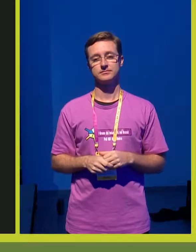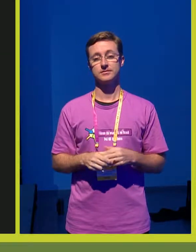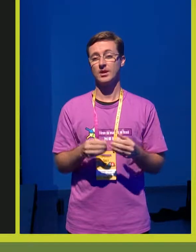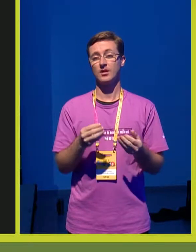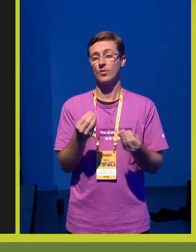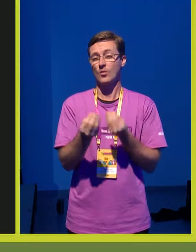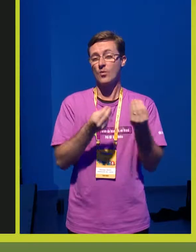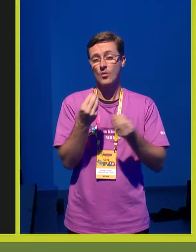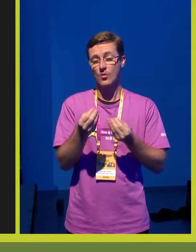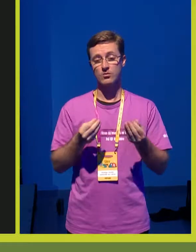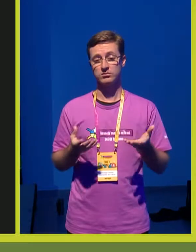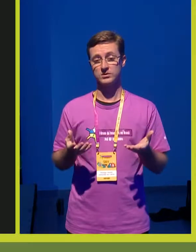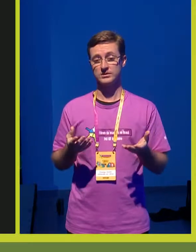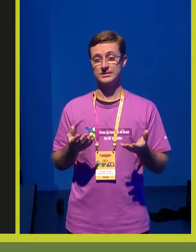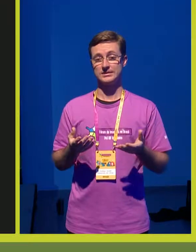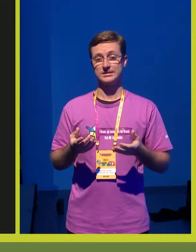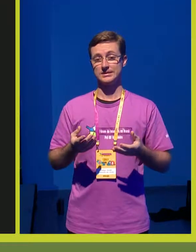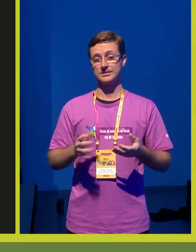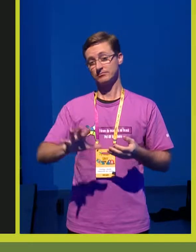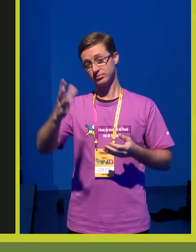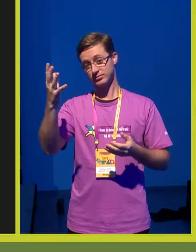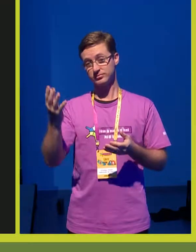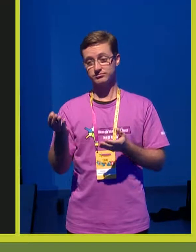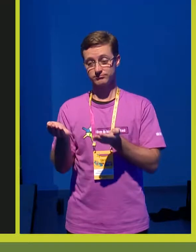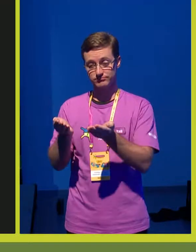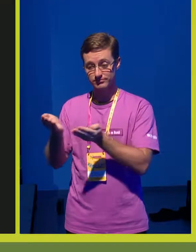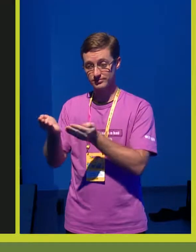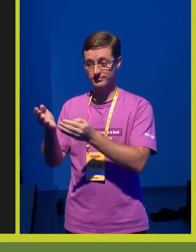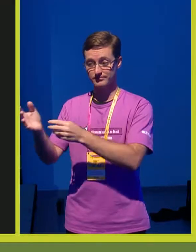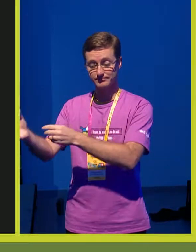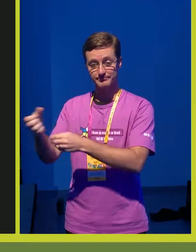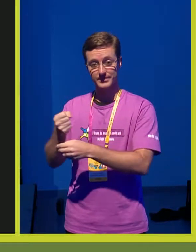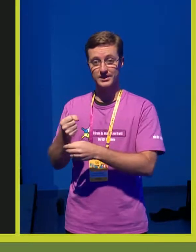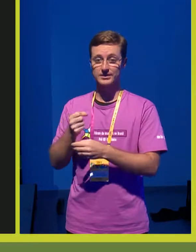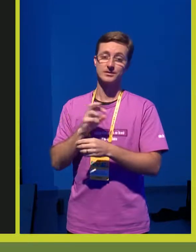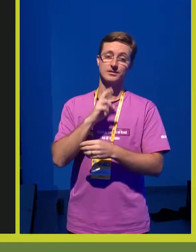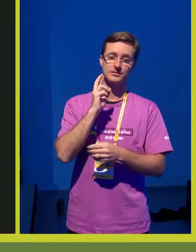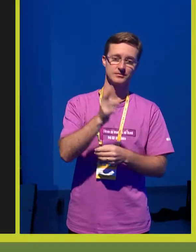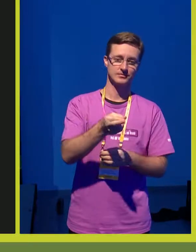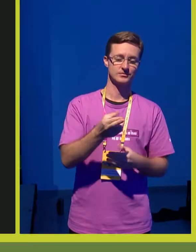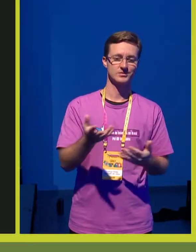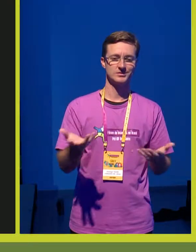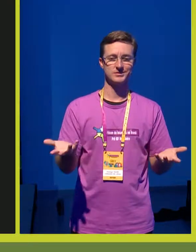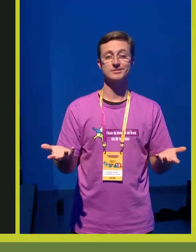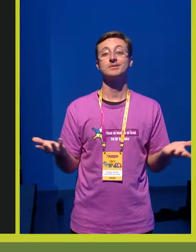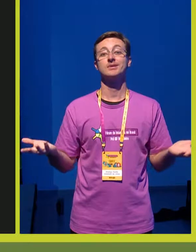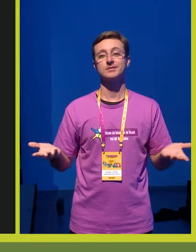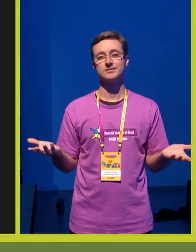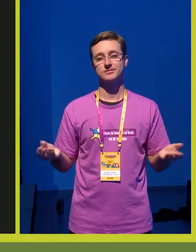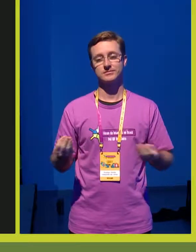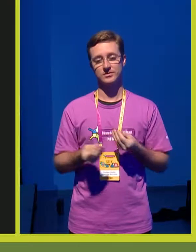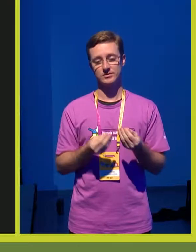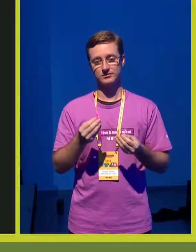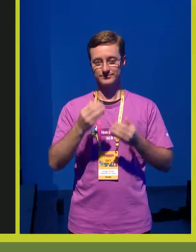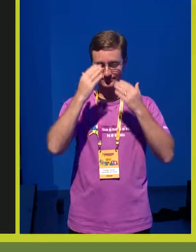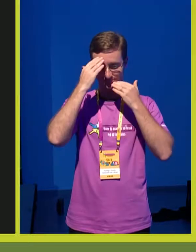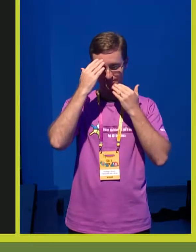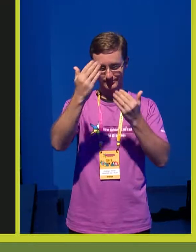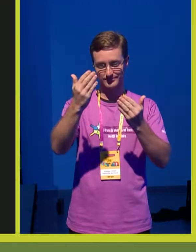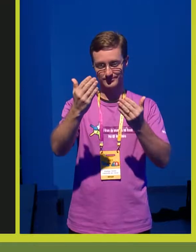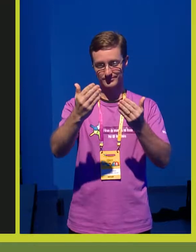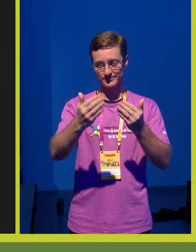como é a gente pode então lidar com essa situação e responder também a esse tipo de realidade obrigada